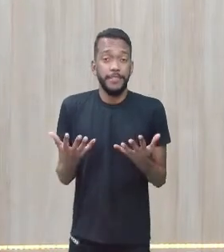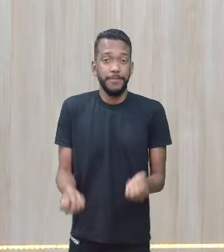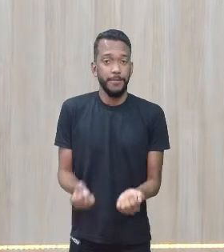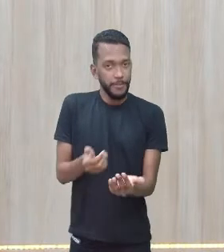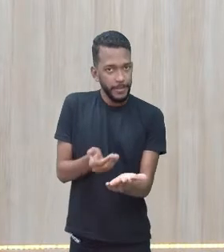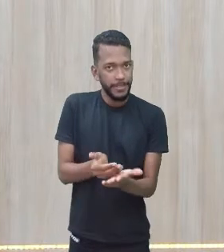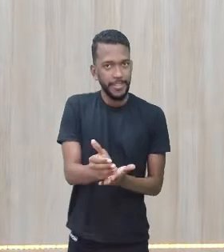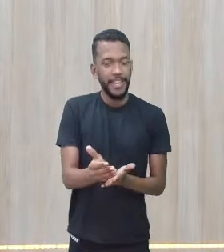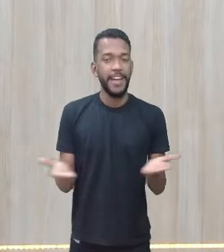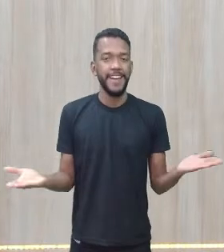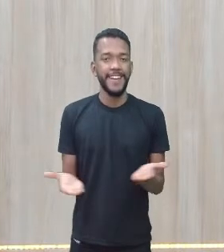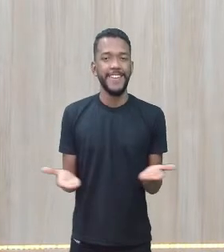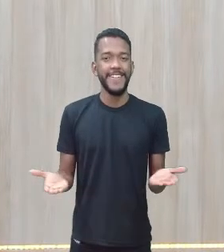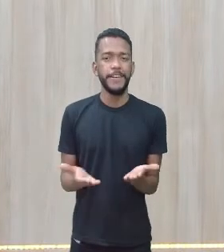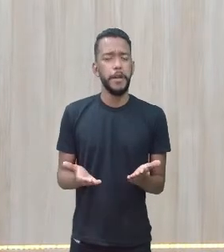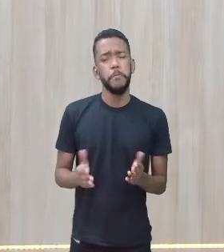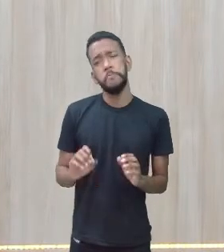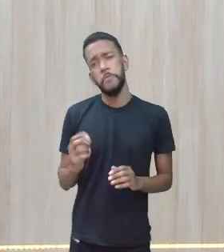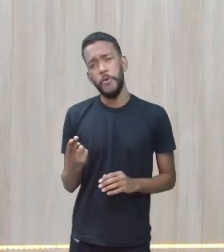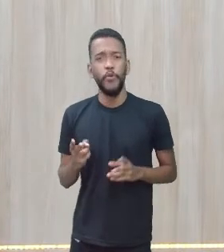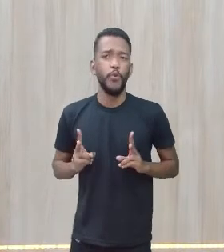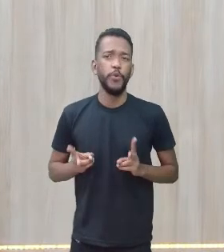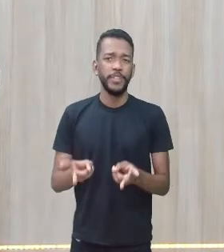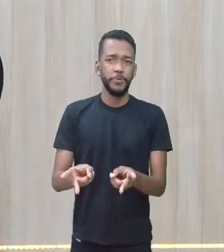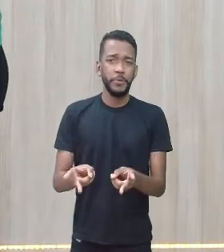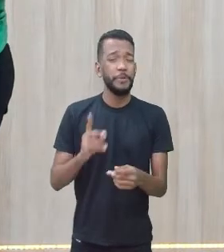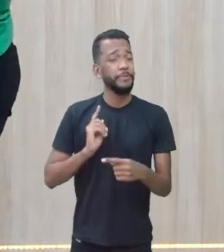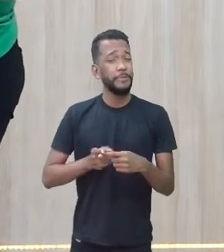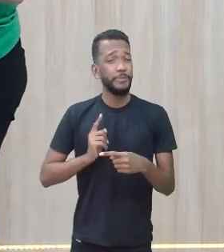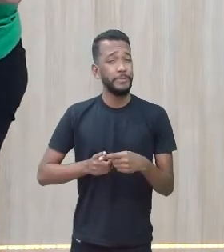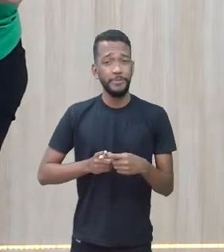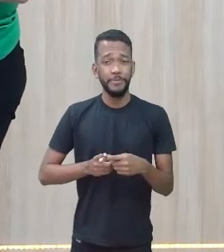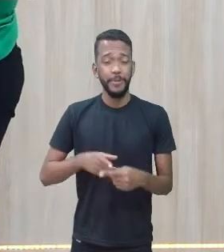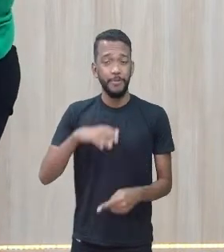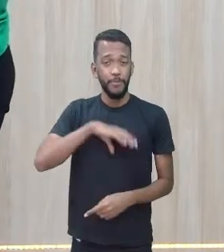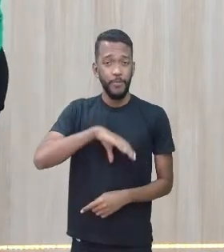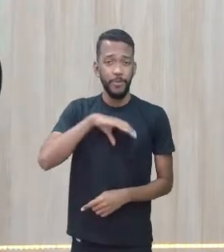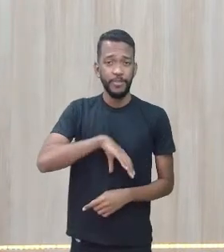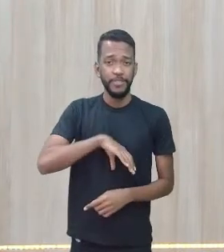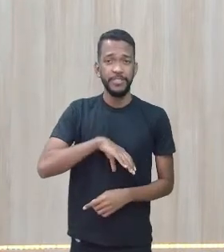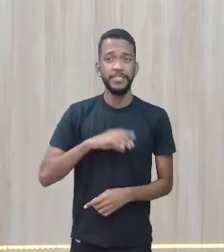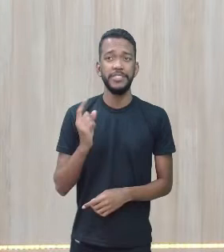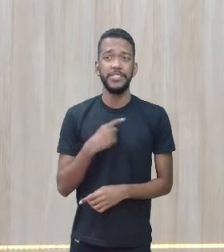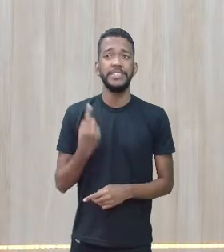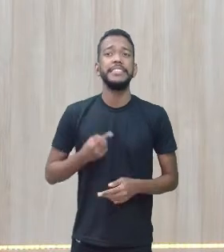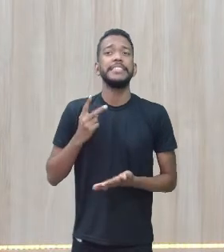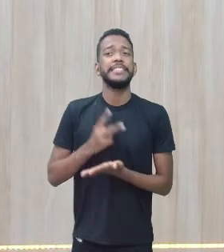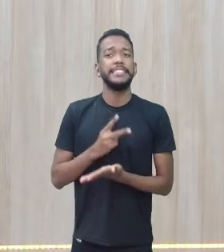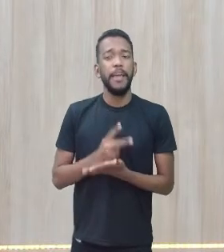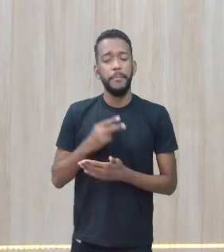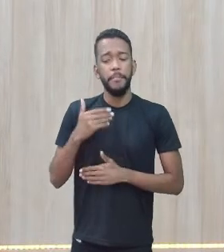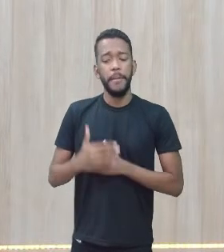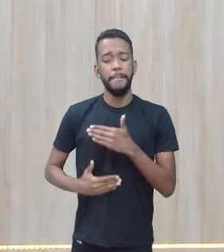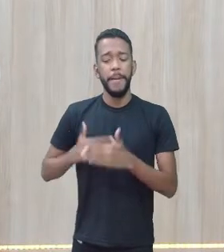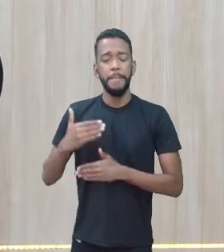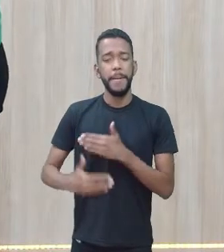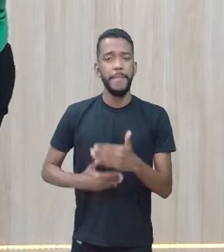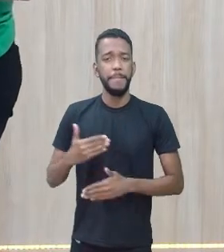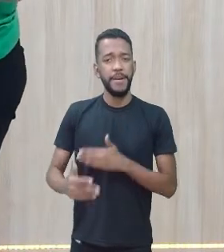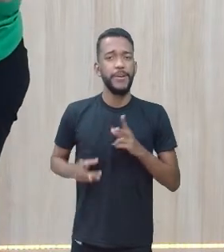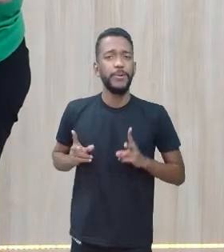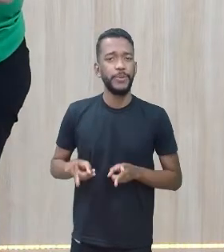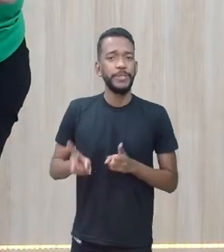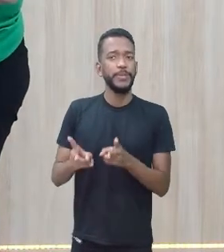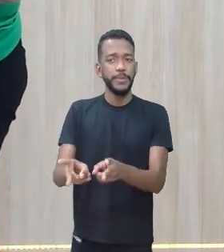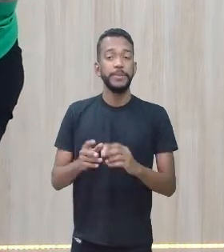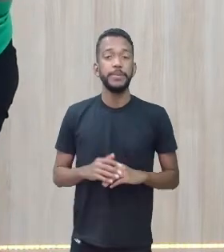iniciando ou continuando, porque na língua portuguesa estamos sempre continuando, não é, o aprendizado. Só